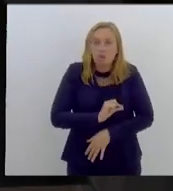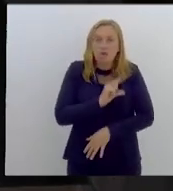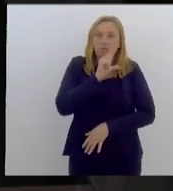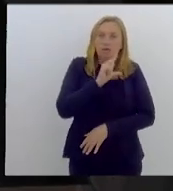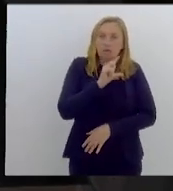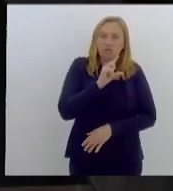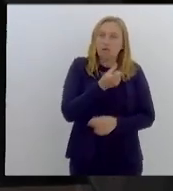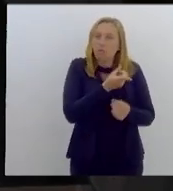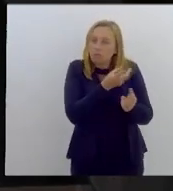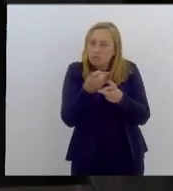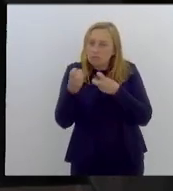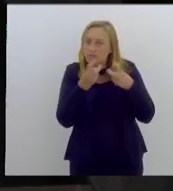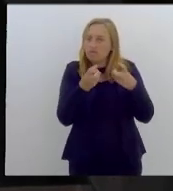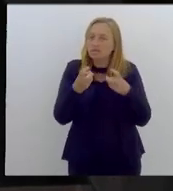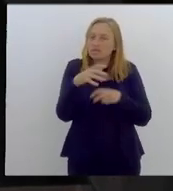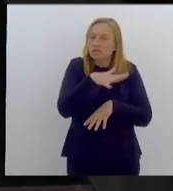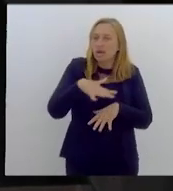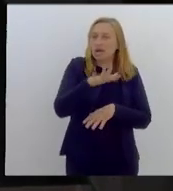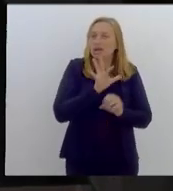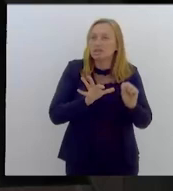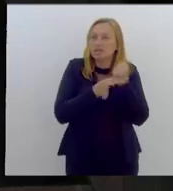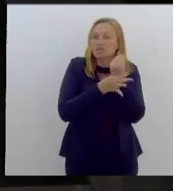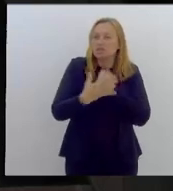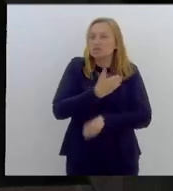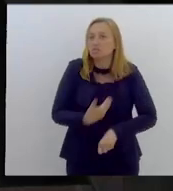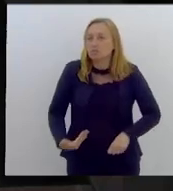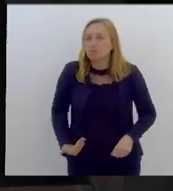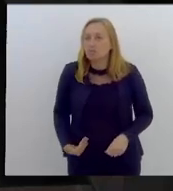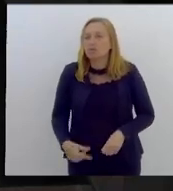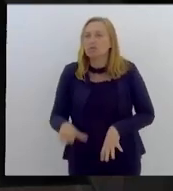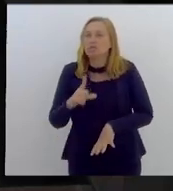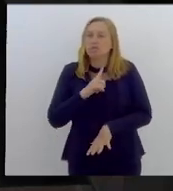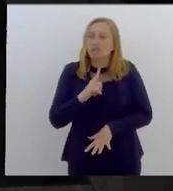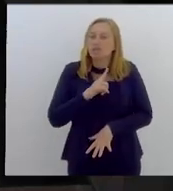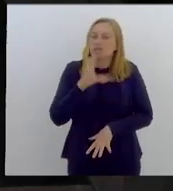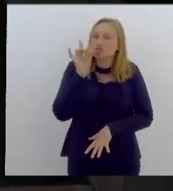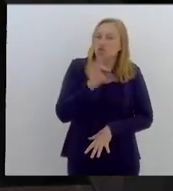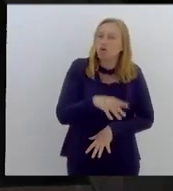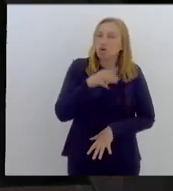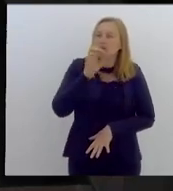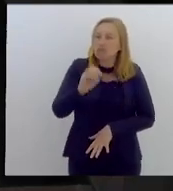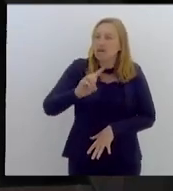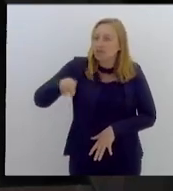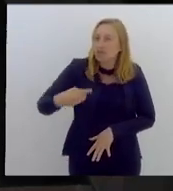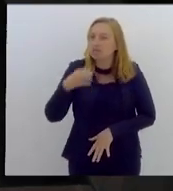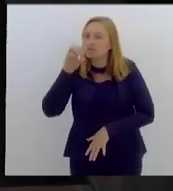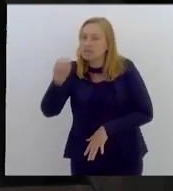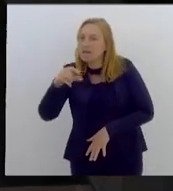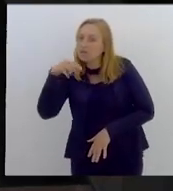que verificamos na área de segurança pública, houve somente